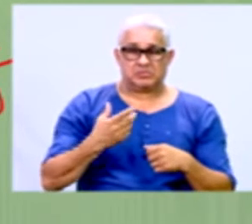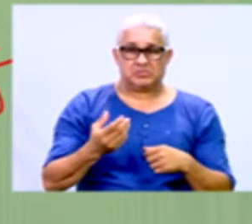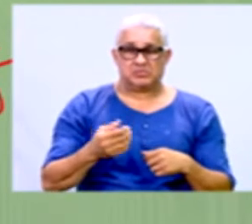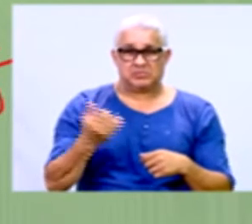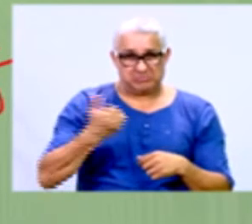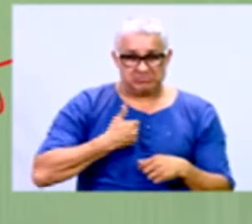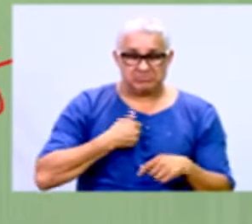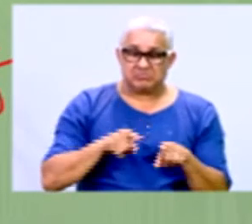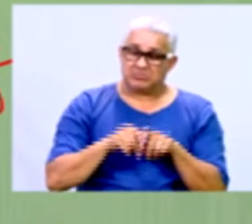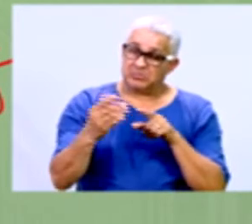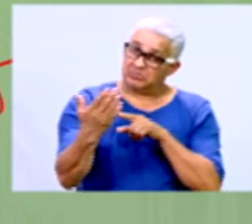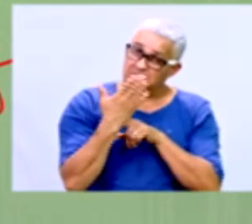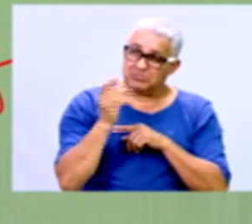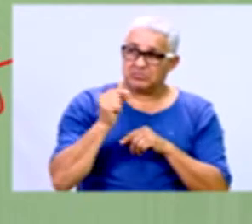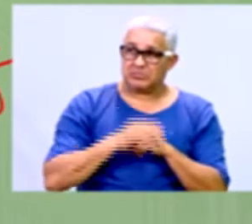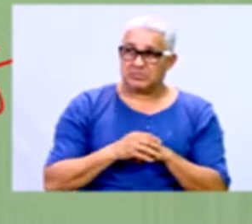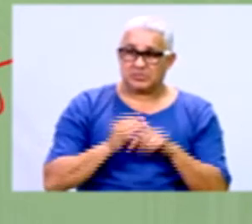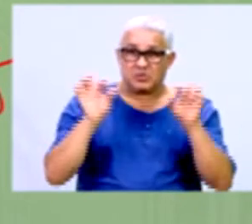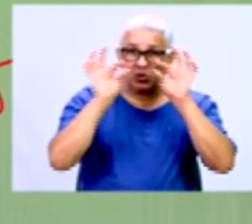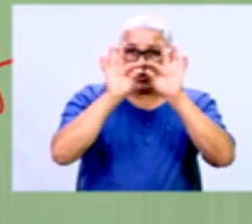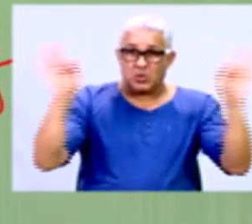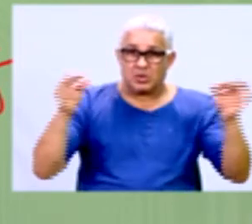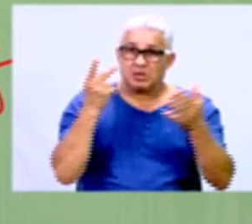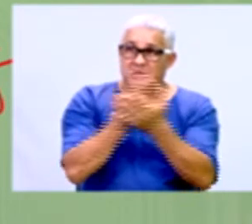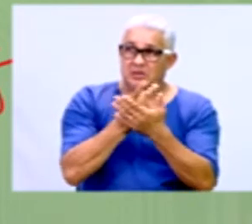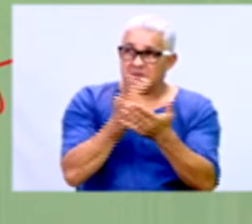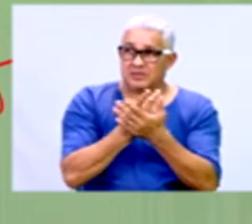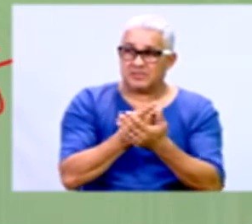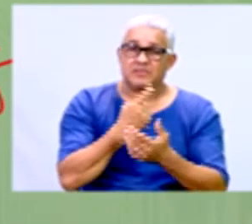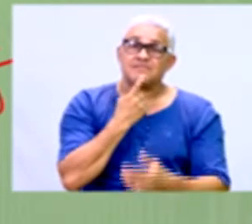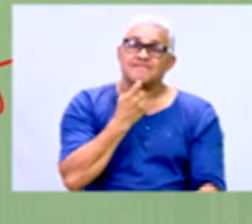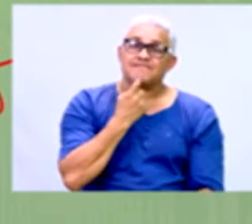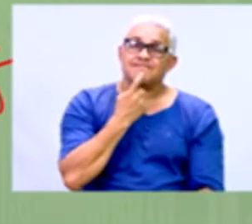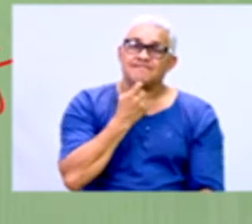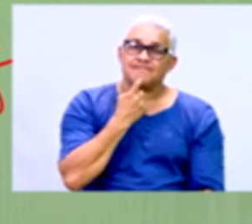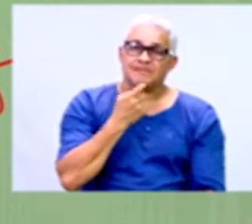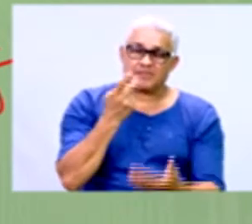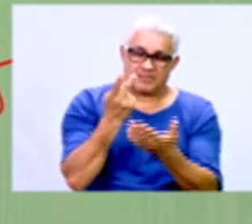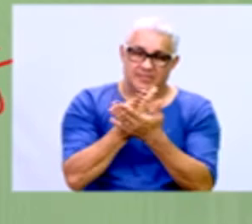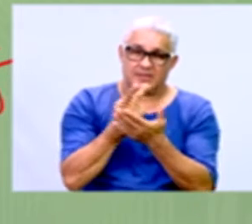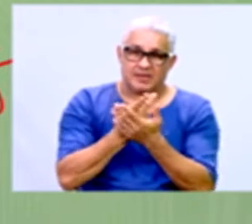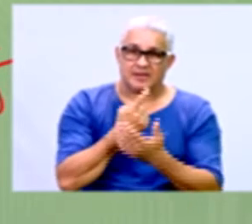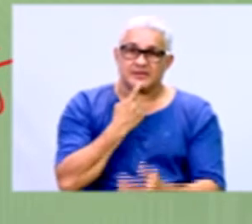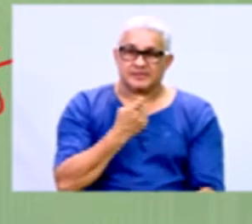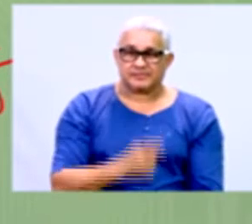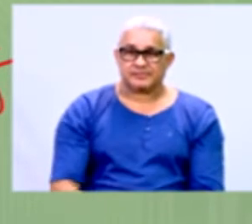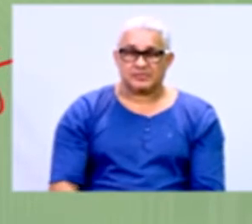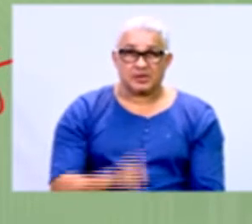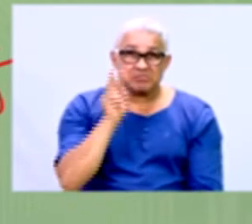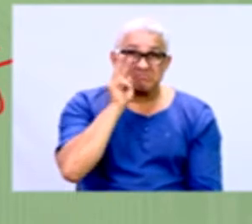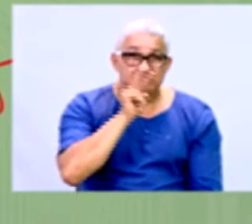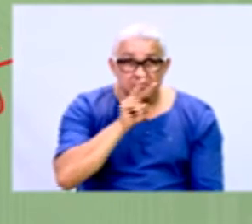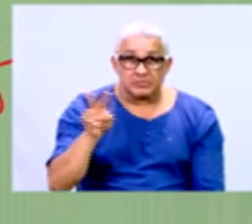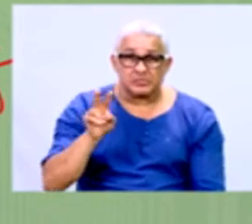enfim. E ele mostra aqui a linha, né, que a gente está, que é esse vermelho aqui, certo? Então, provavelmente, a gente olha lá, já vê a linha lá. O